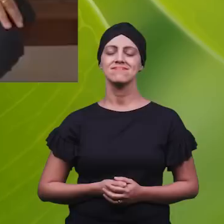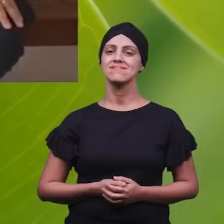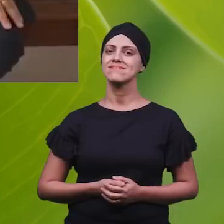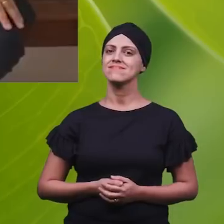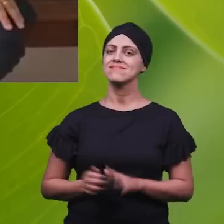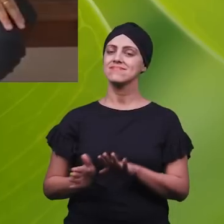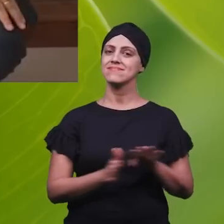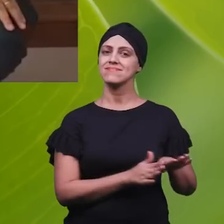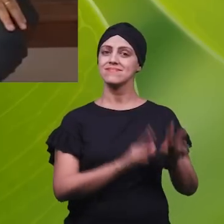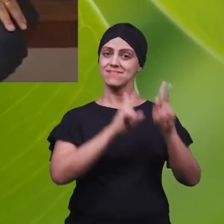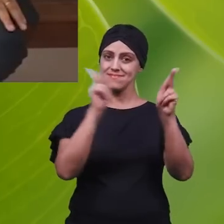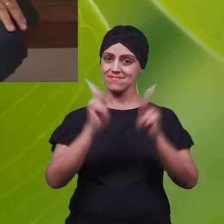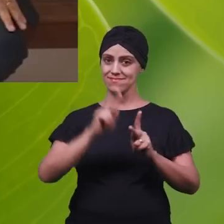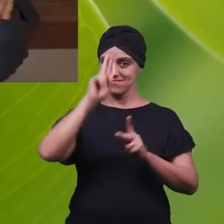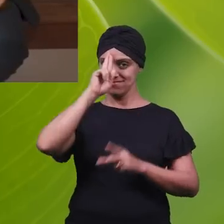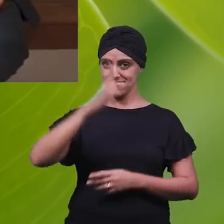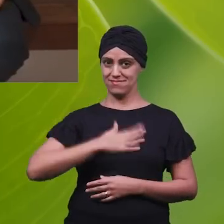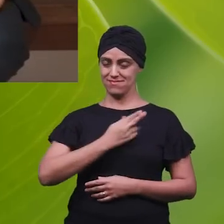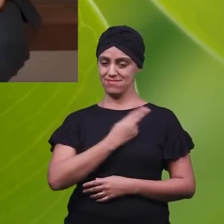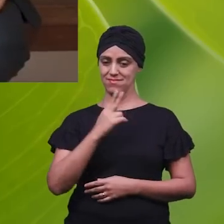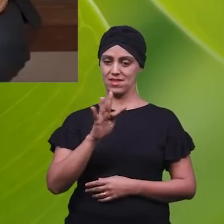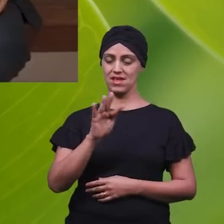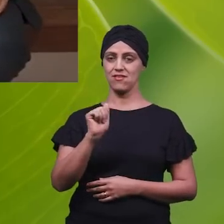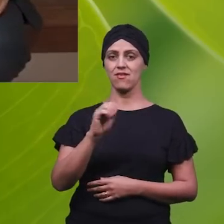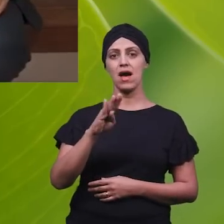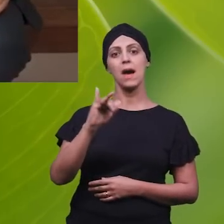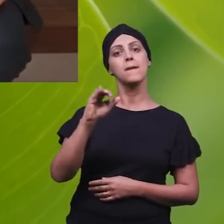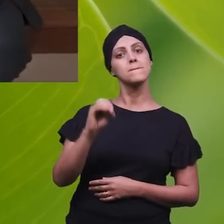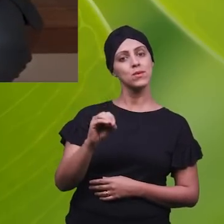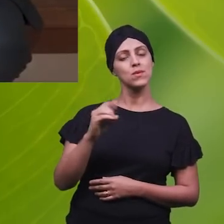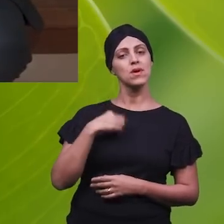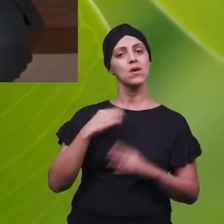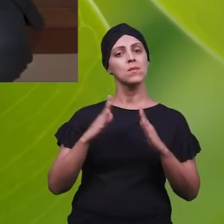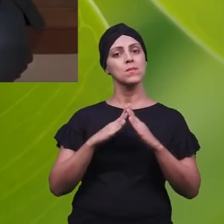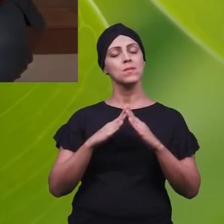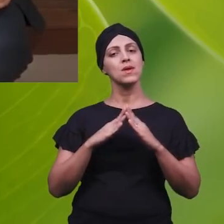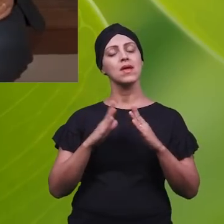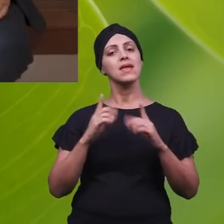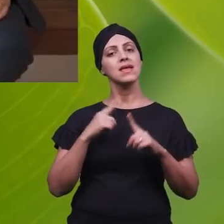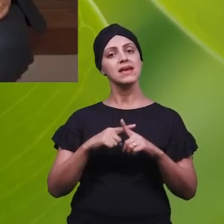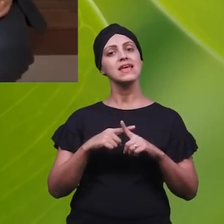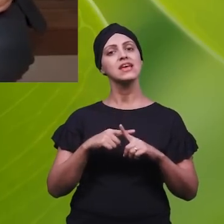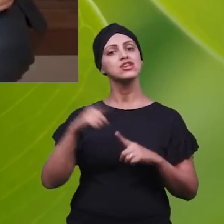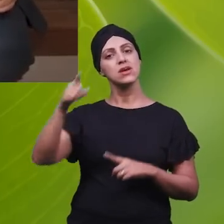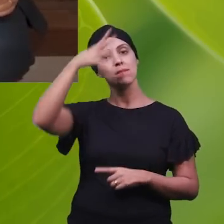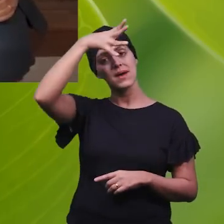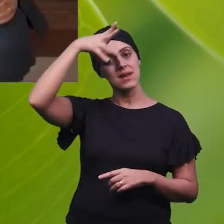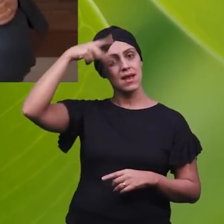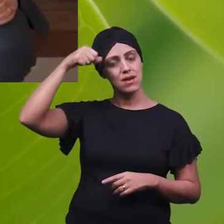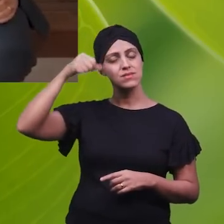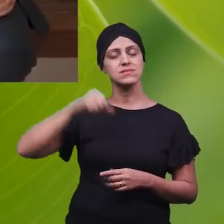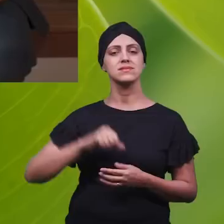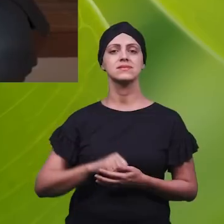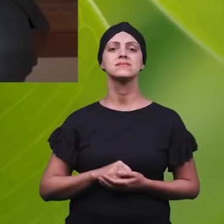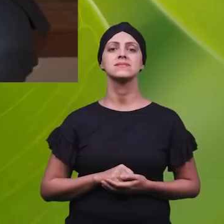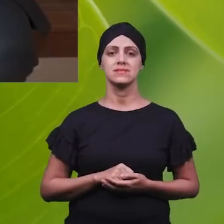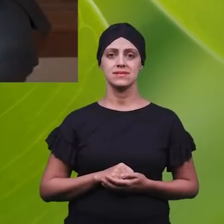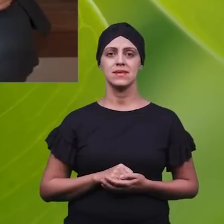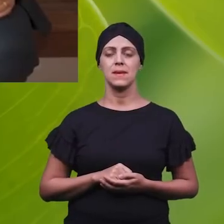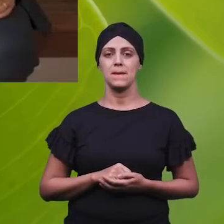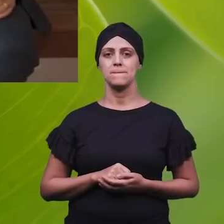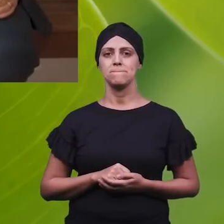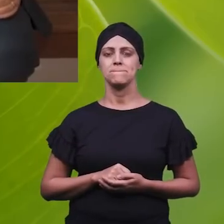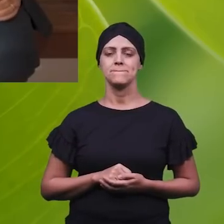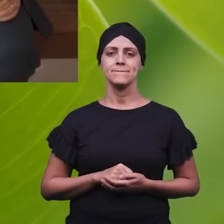vidas. Irmãos, a paz do Senhor Jesus, eu me chamo Fábio Farias, sou da igreja da Cachoeirinha, aqui em Manaus, do